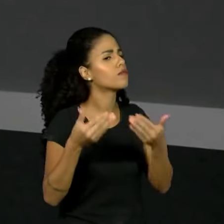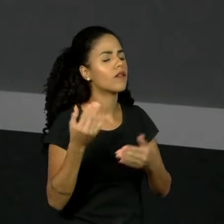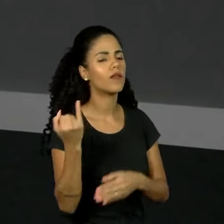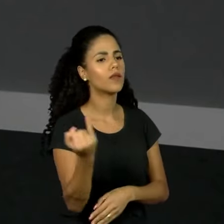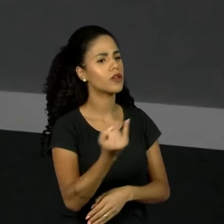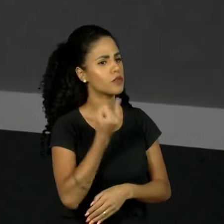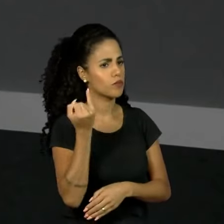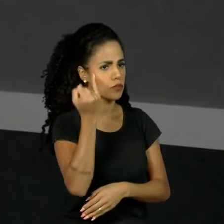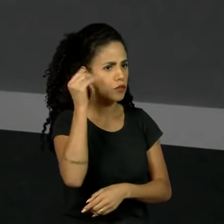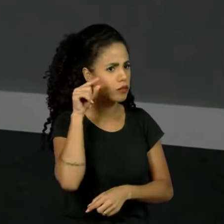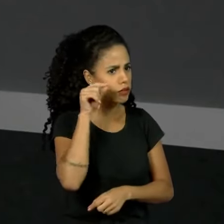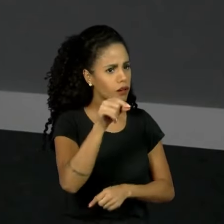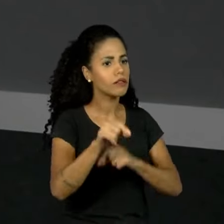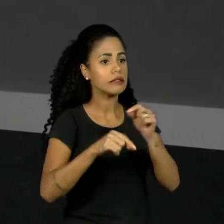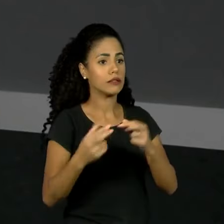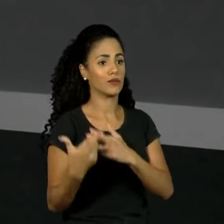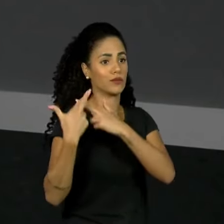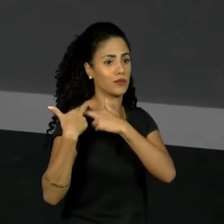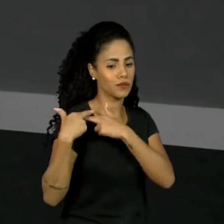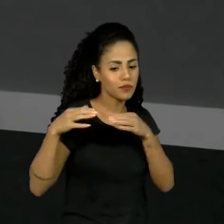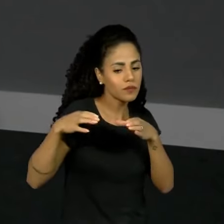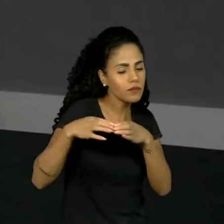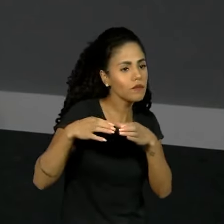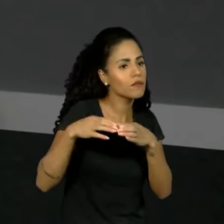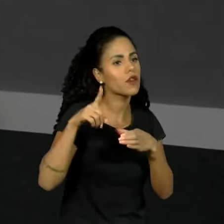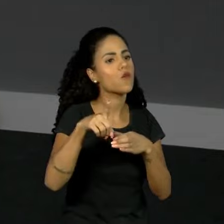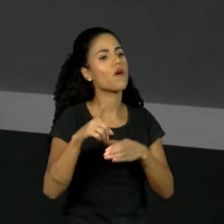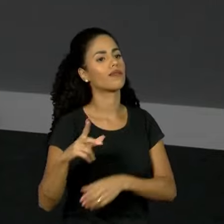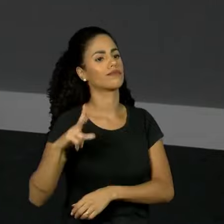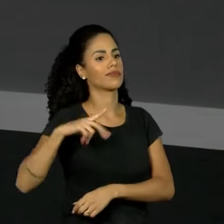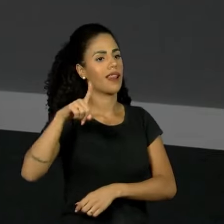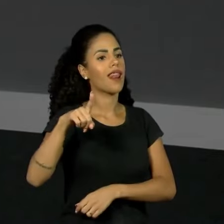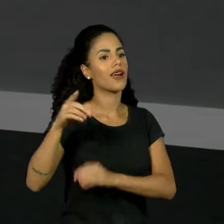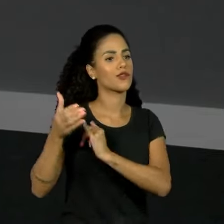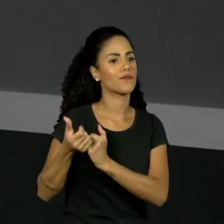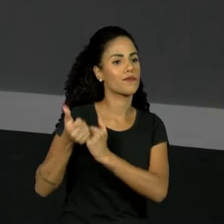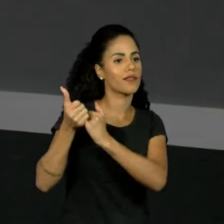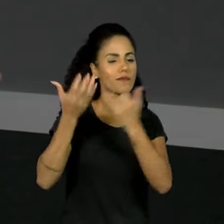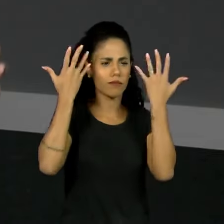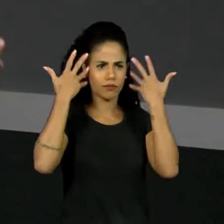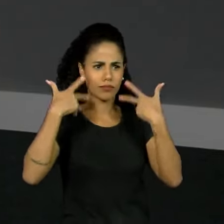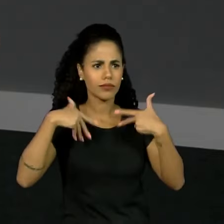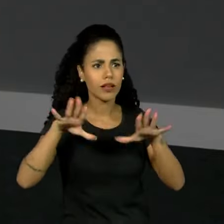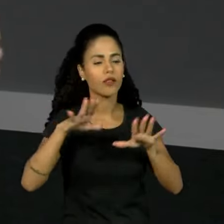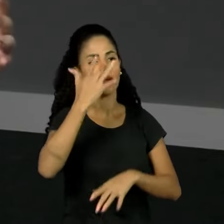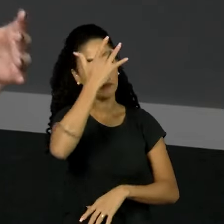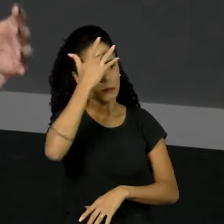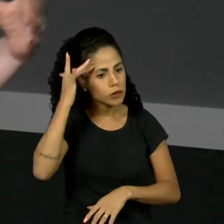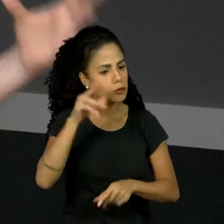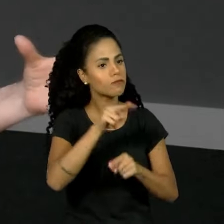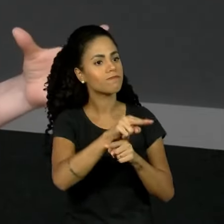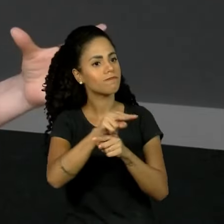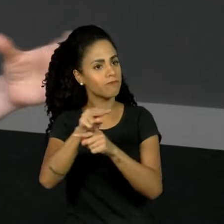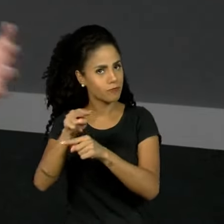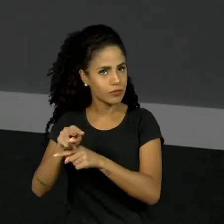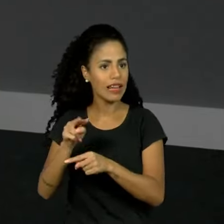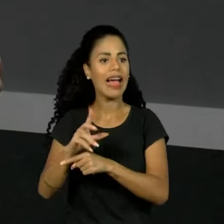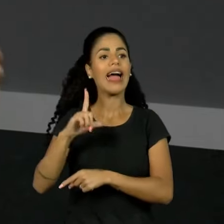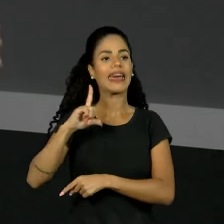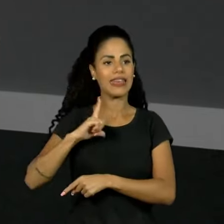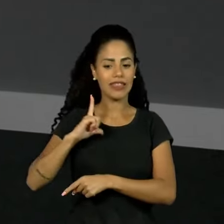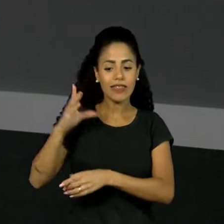das RPPNs, as reservas particulares do patrimônio natural, proprietários que têm terras